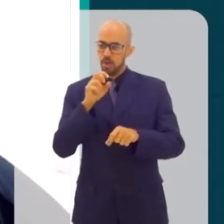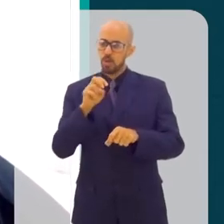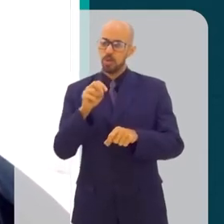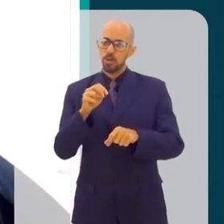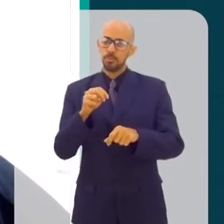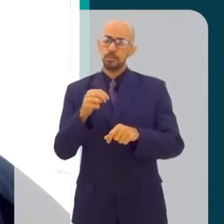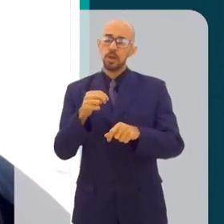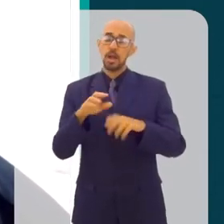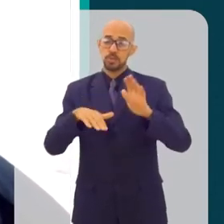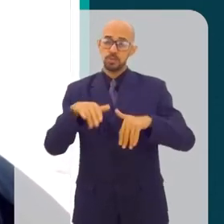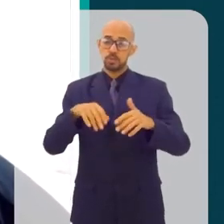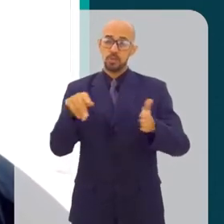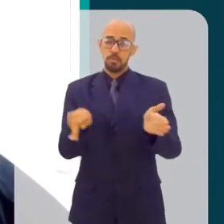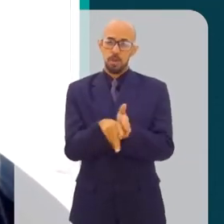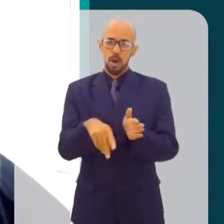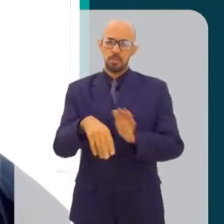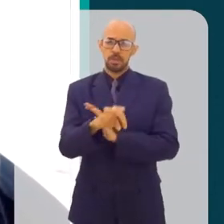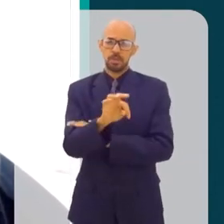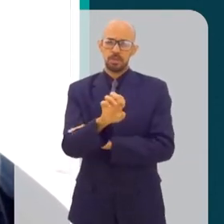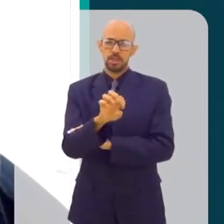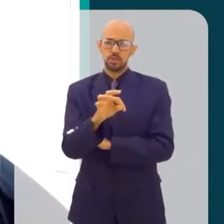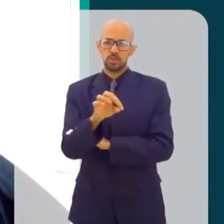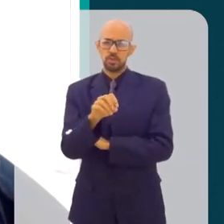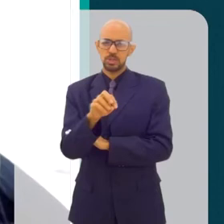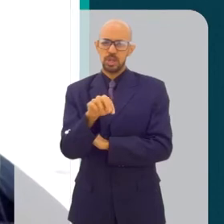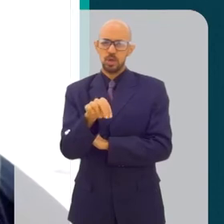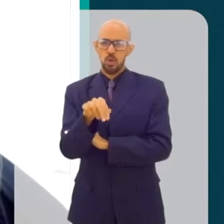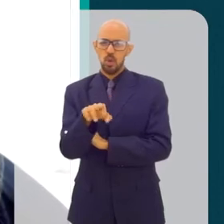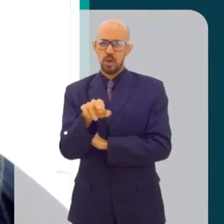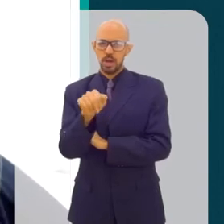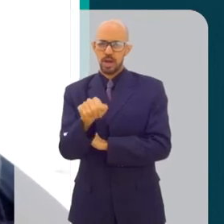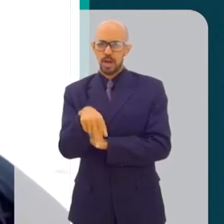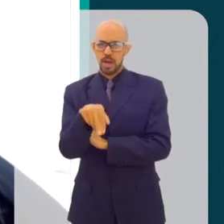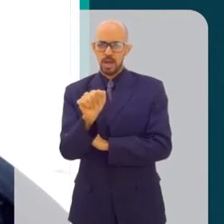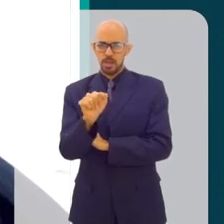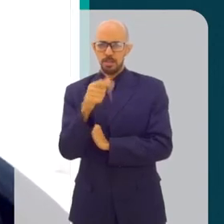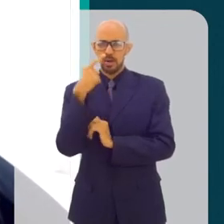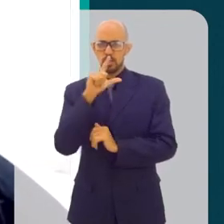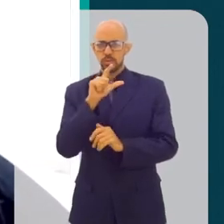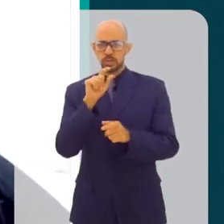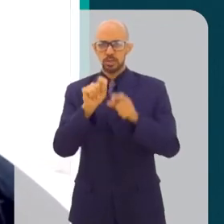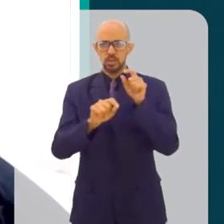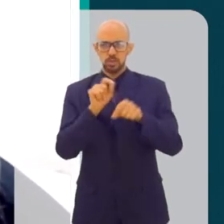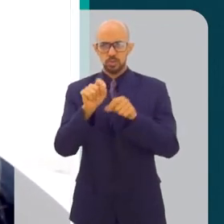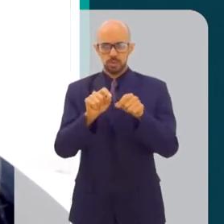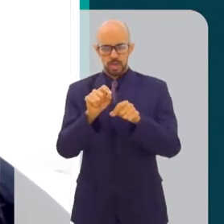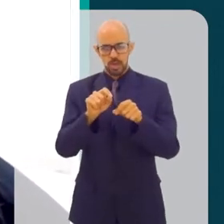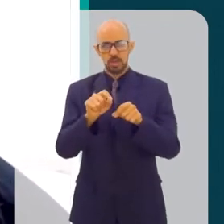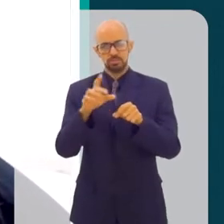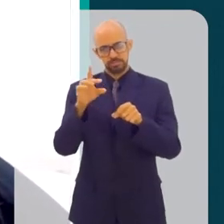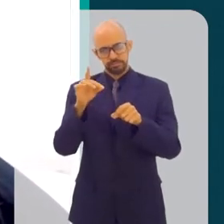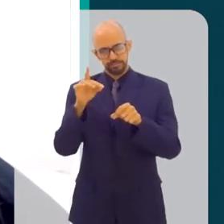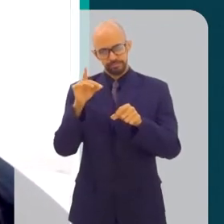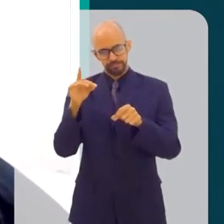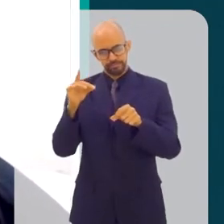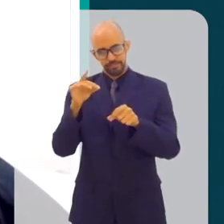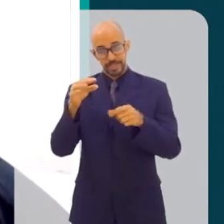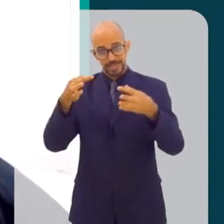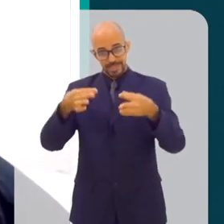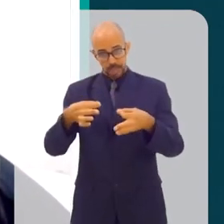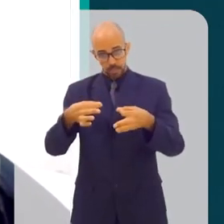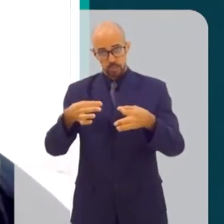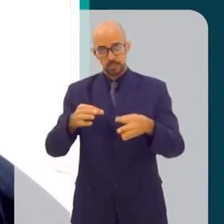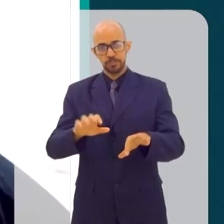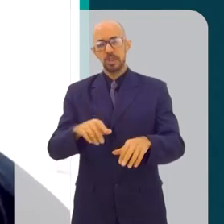até a própria com a testosterona, fazer essa reposição para alcançar a